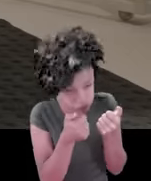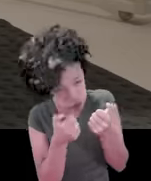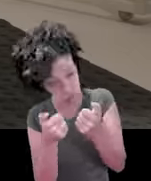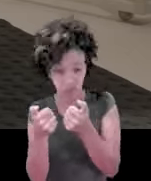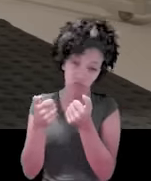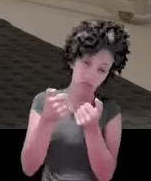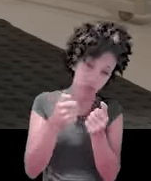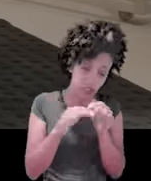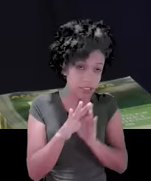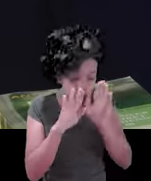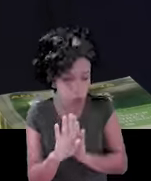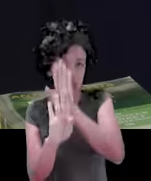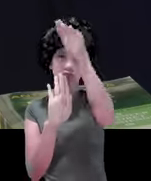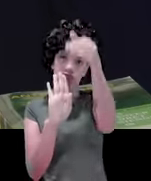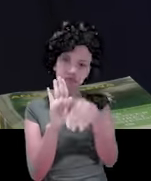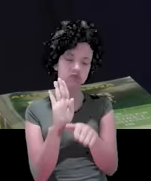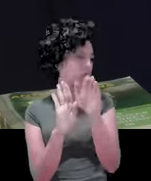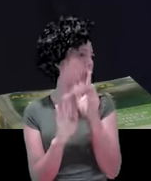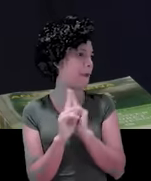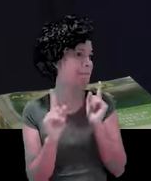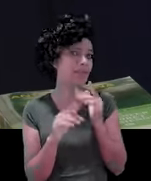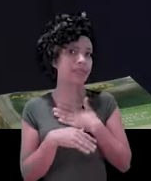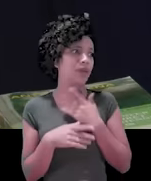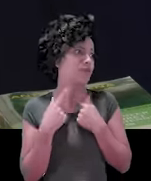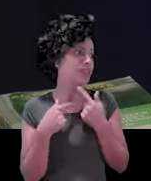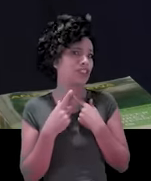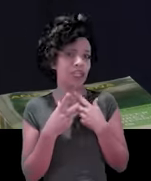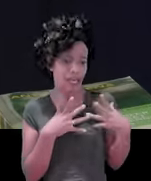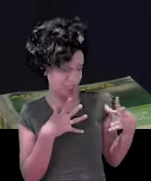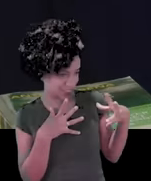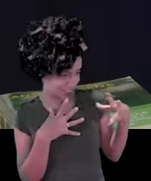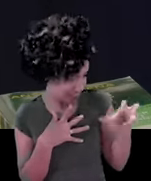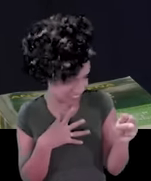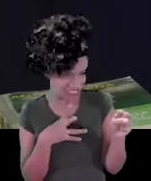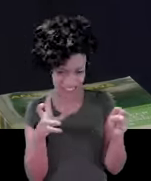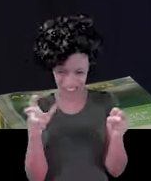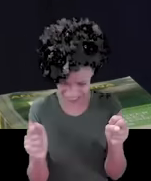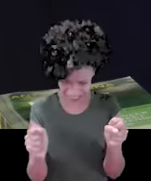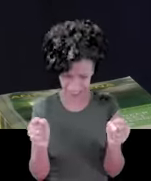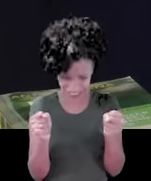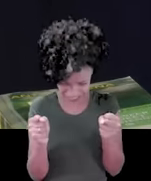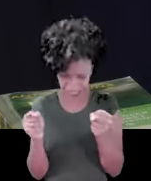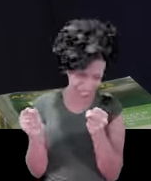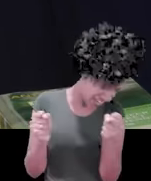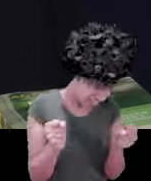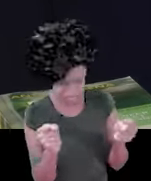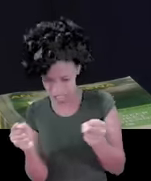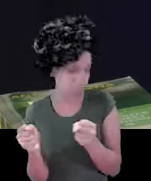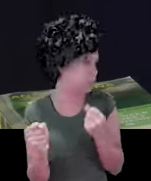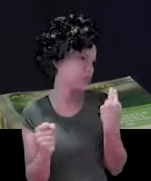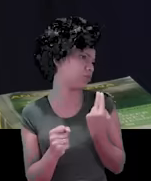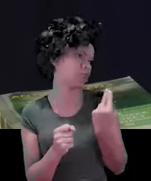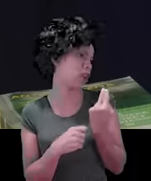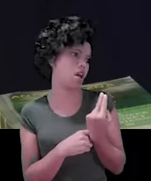das terras você estava mais alto que eu caro acho que isso meu instinto vontade era de encher a mão na net e a remeter mas